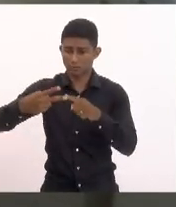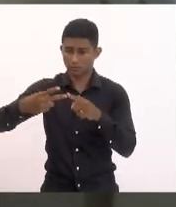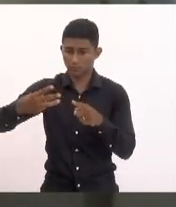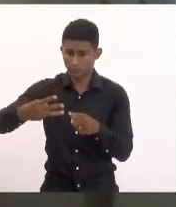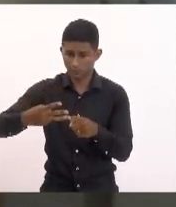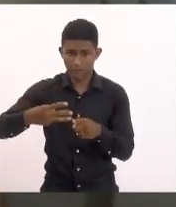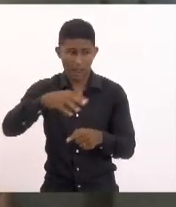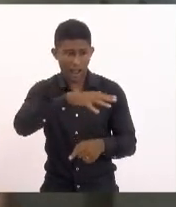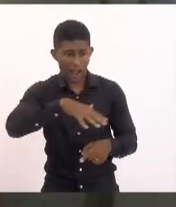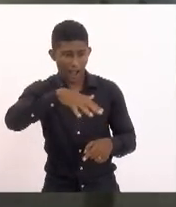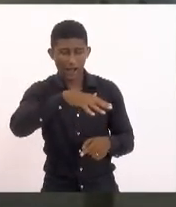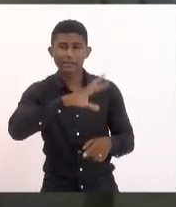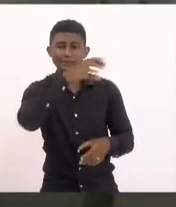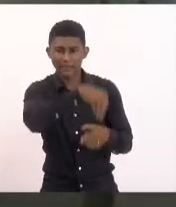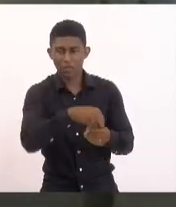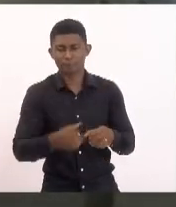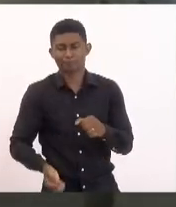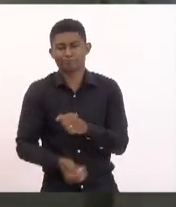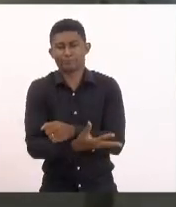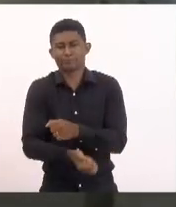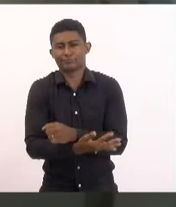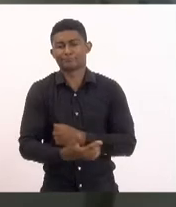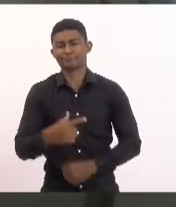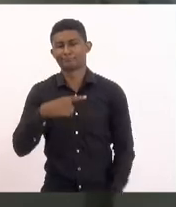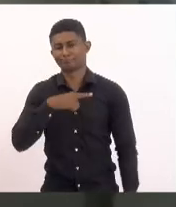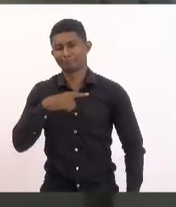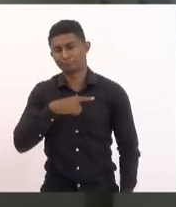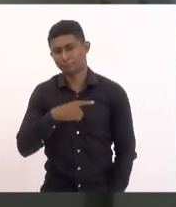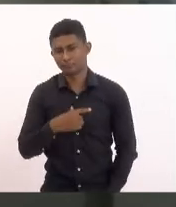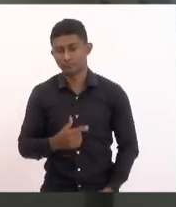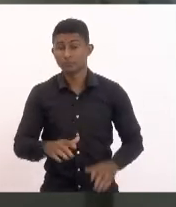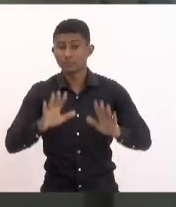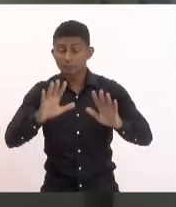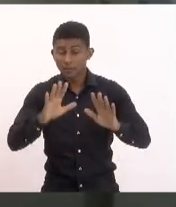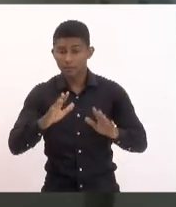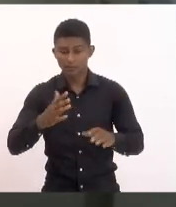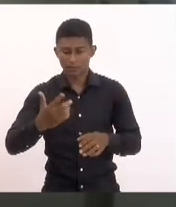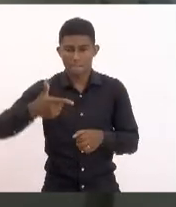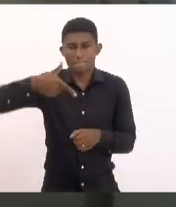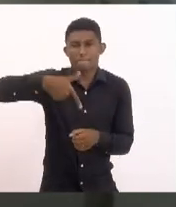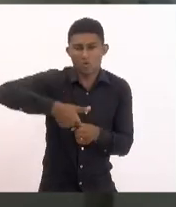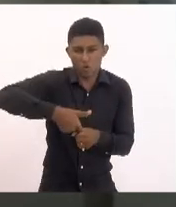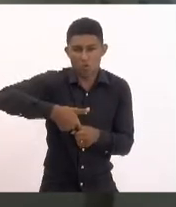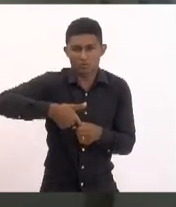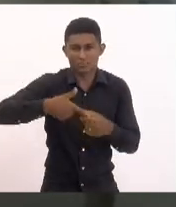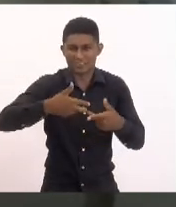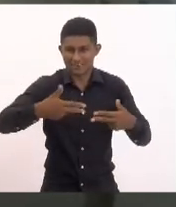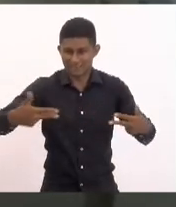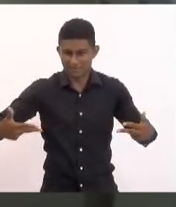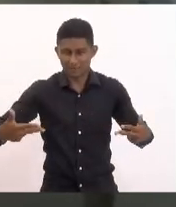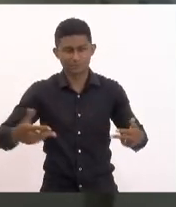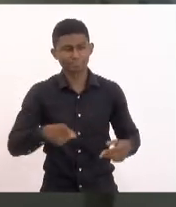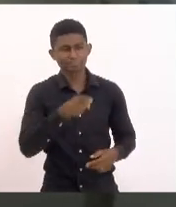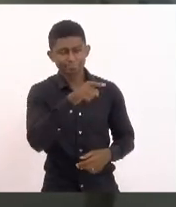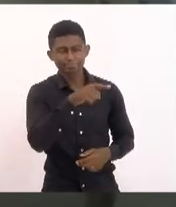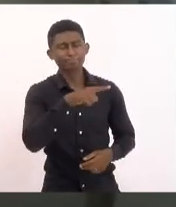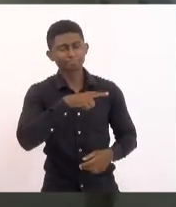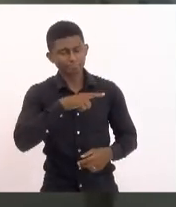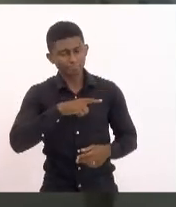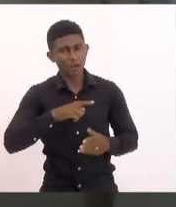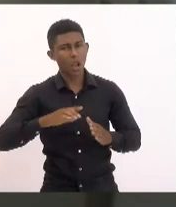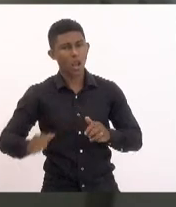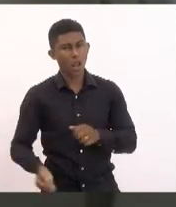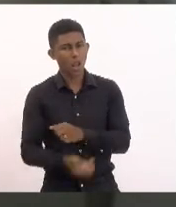público. Mas, na questão específica do combustível, além de ter sonegação,